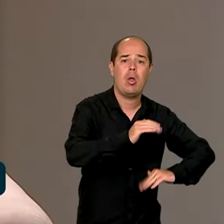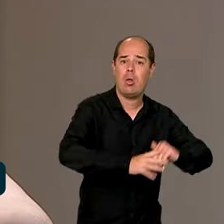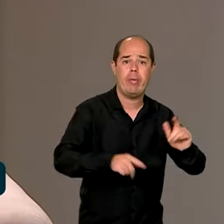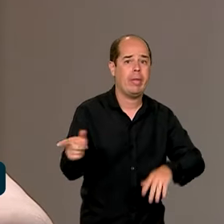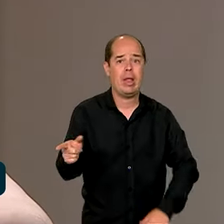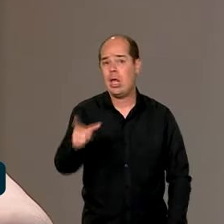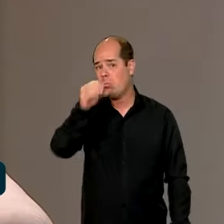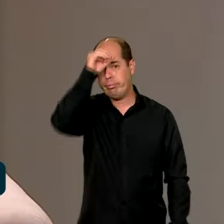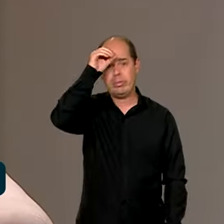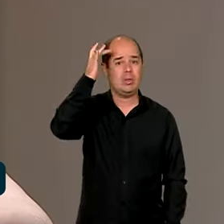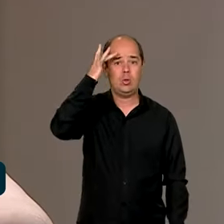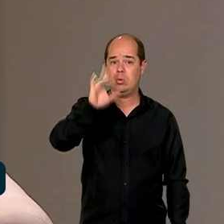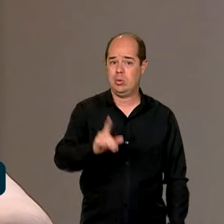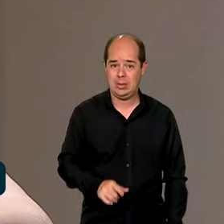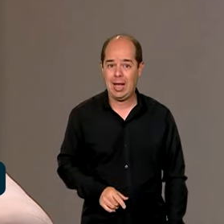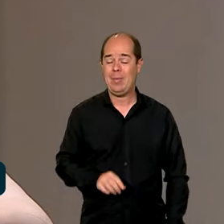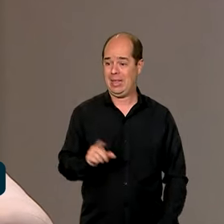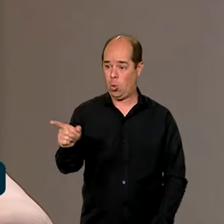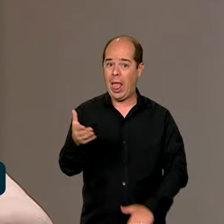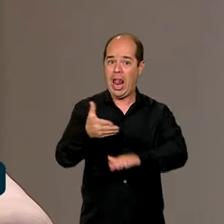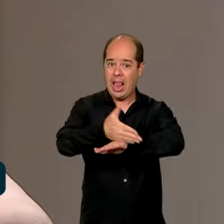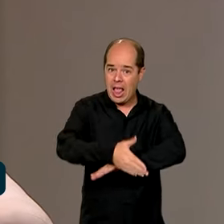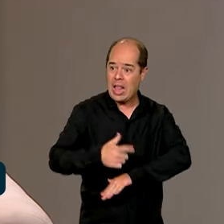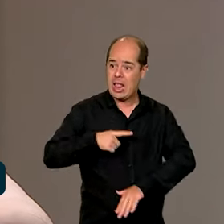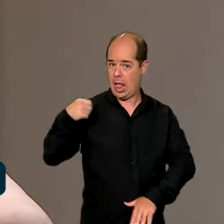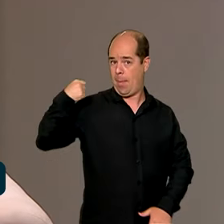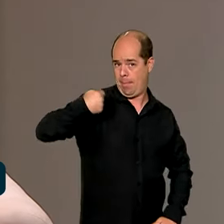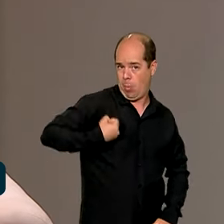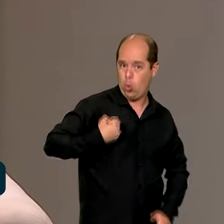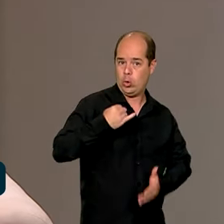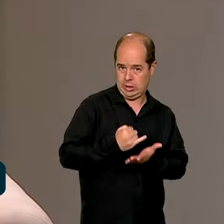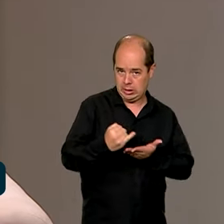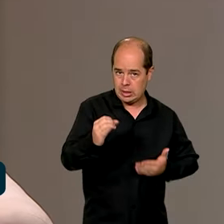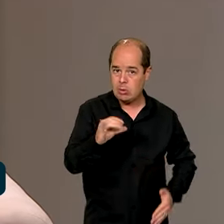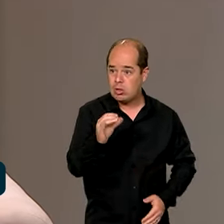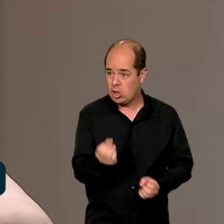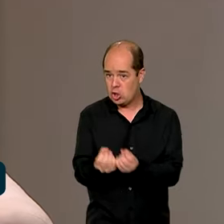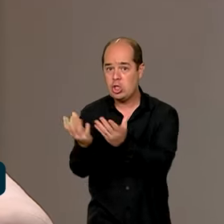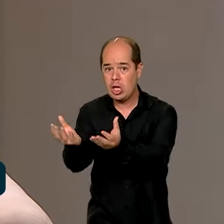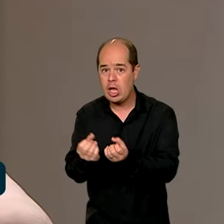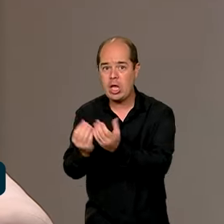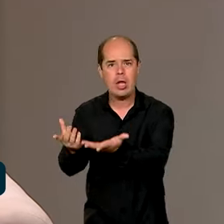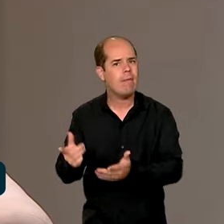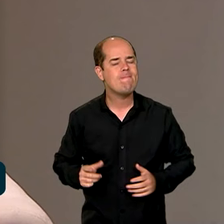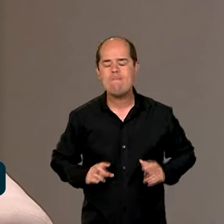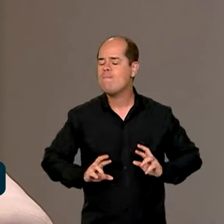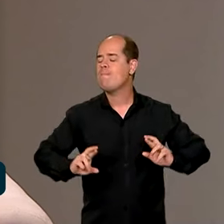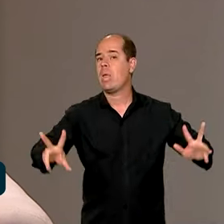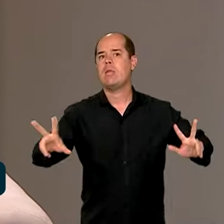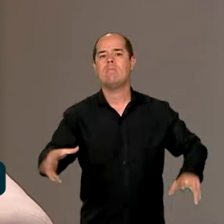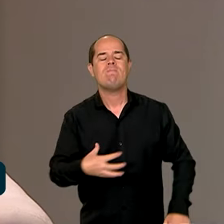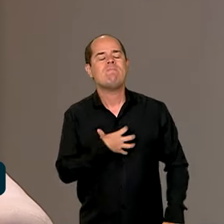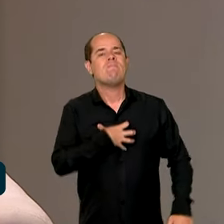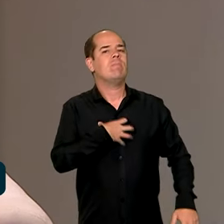essa bolsa, olha, faz uma diferença enorme, como nós estávamos conversando ontem. Eu tive na universidade, principalmente na